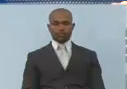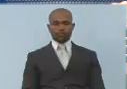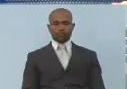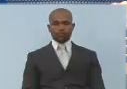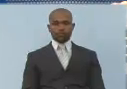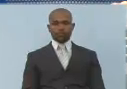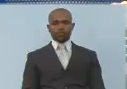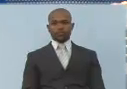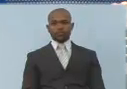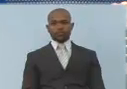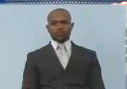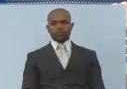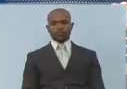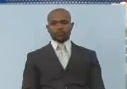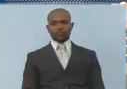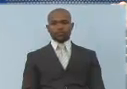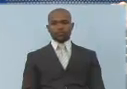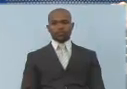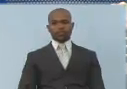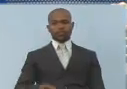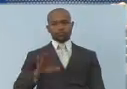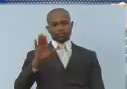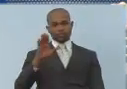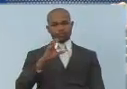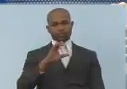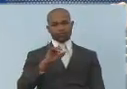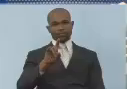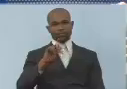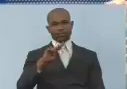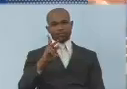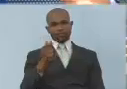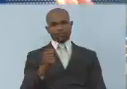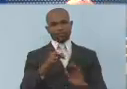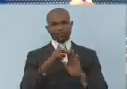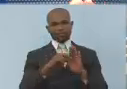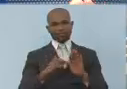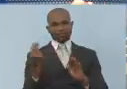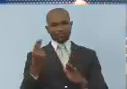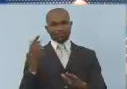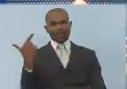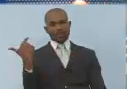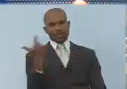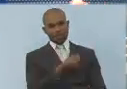pude conceder uma questão de ordem à Cidinha, porque o regimento não permite, ela foi embora. Né?